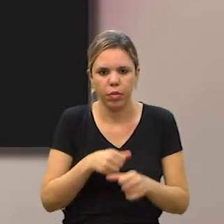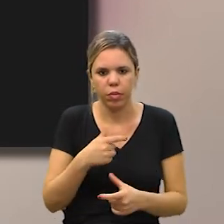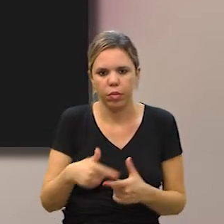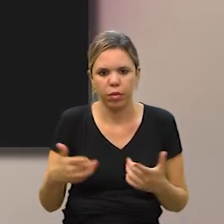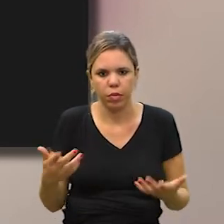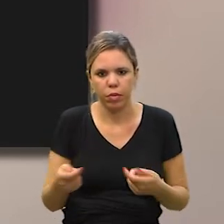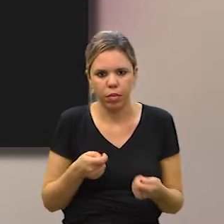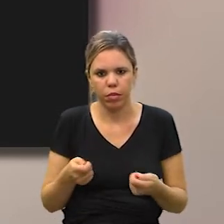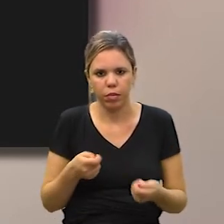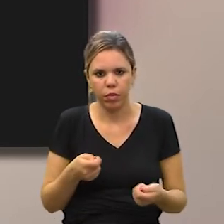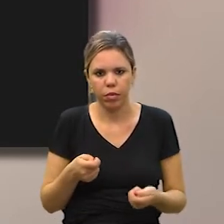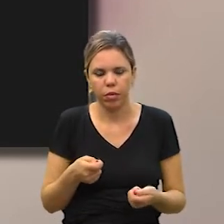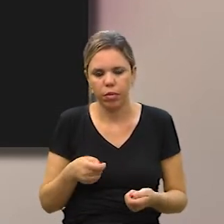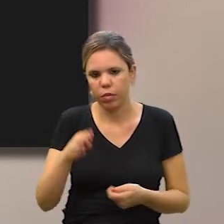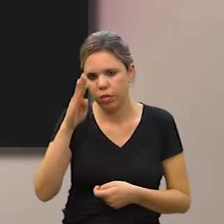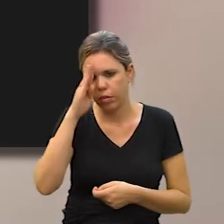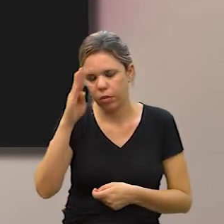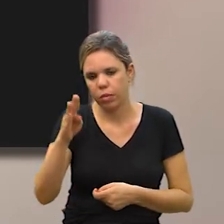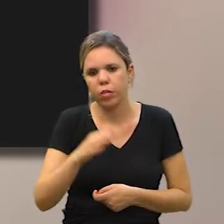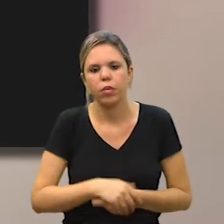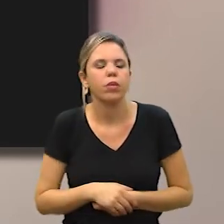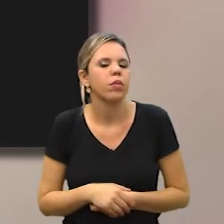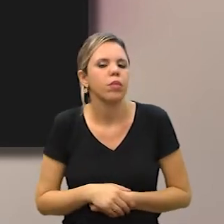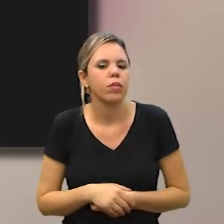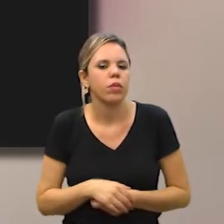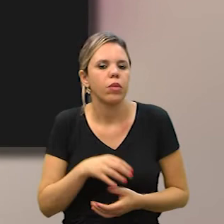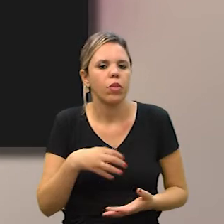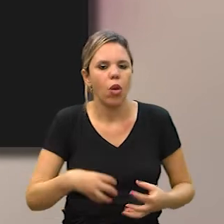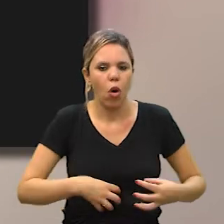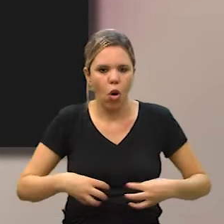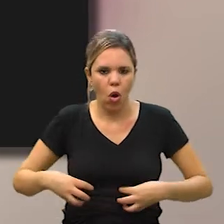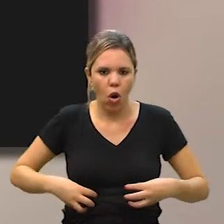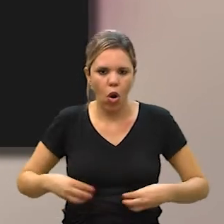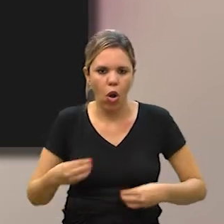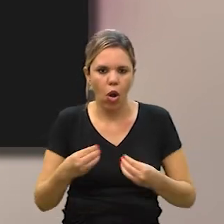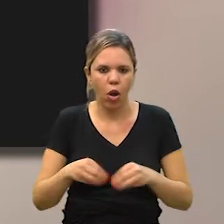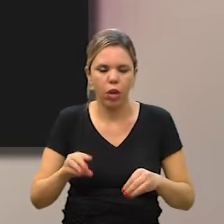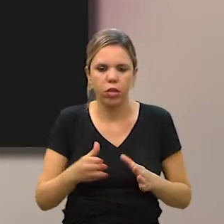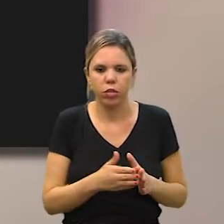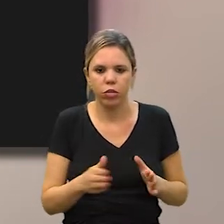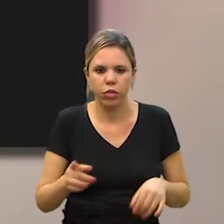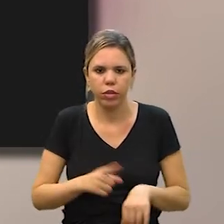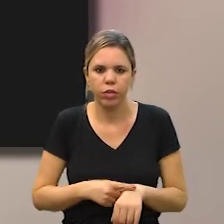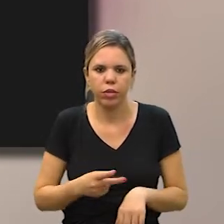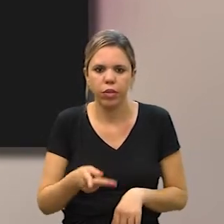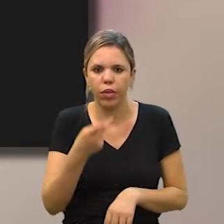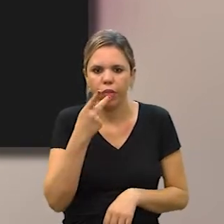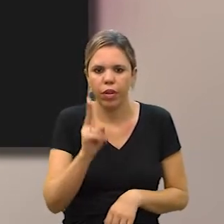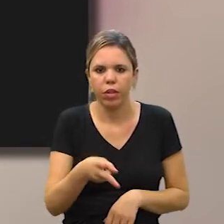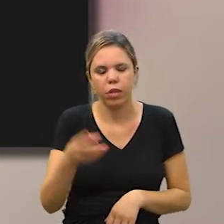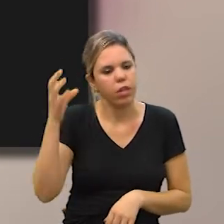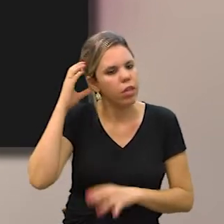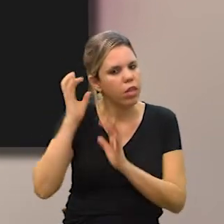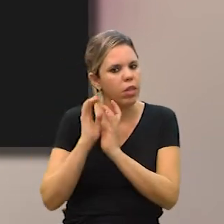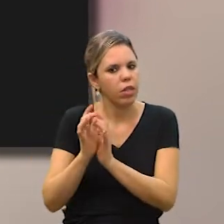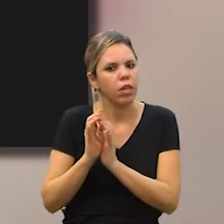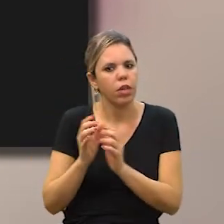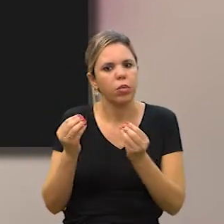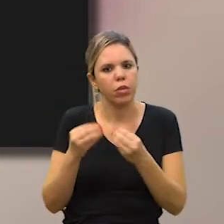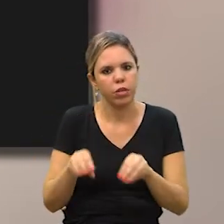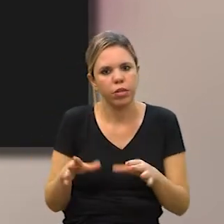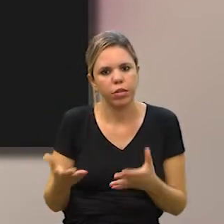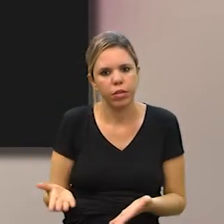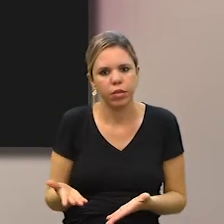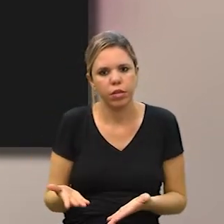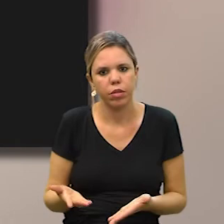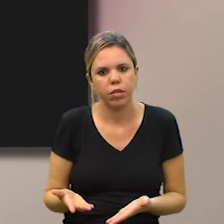tornar mais equilibrado que são os principais órgãos afetados a longo prazo como eu falei o cérebro também pode